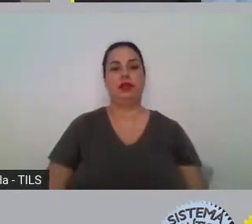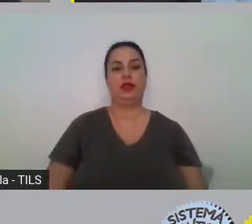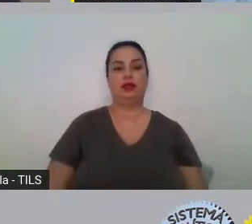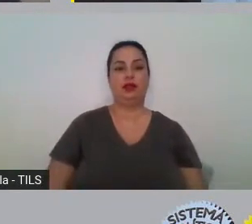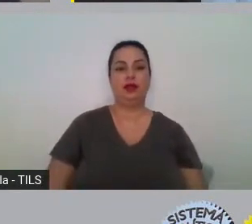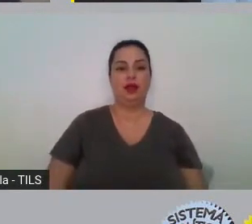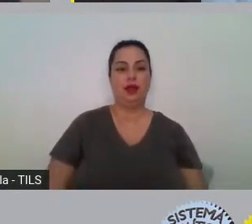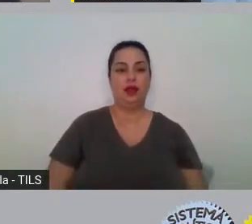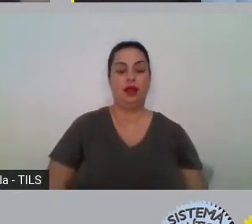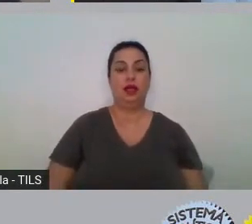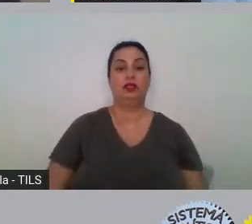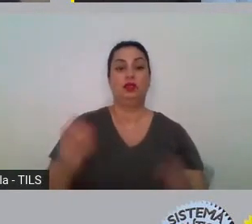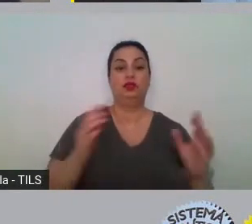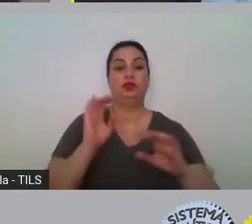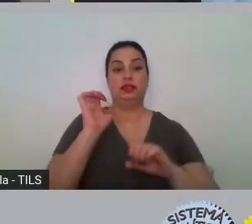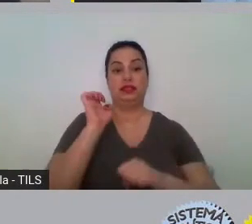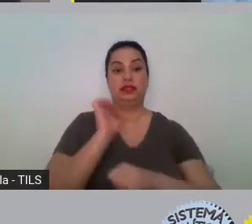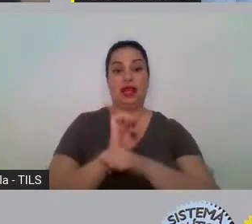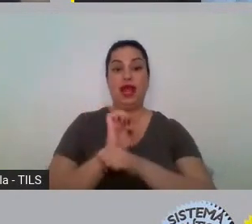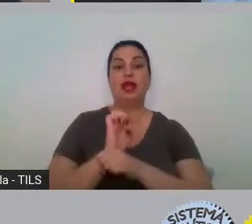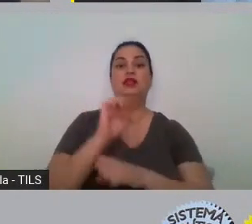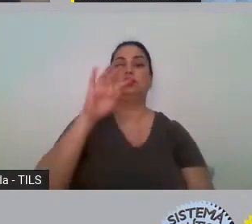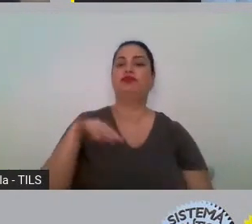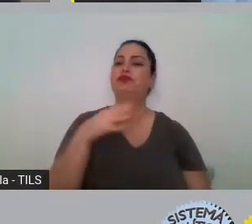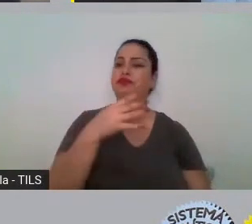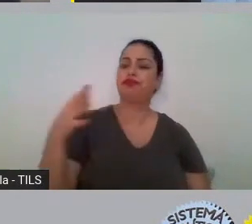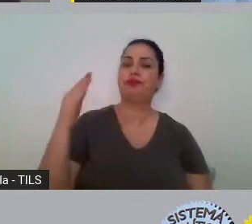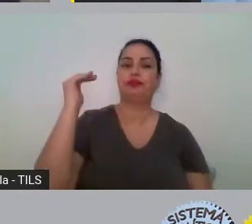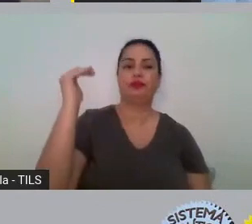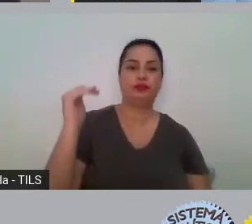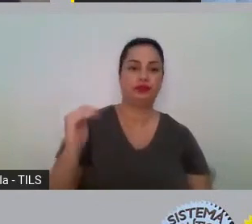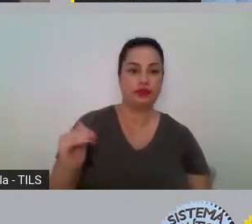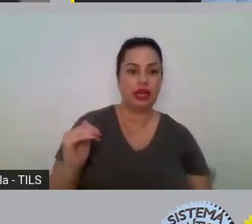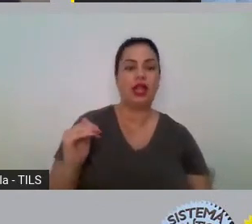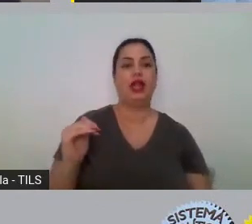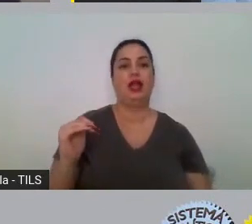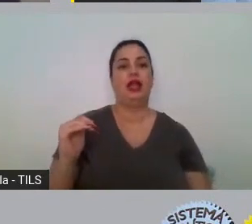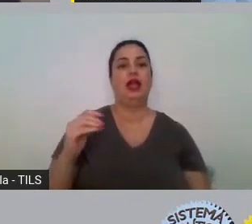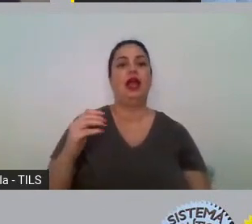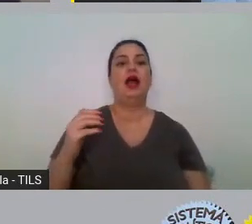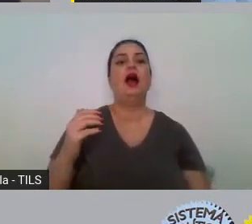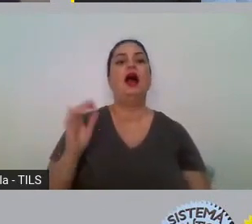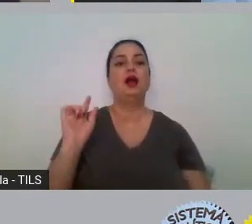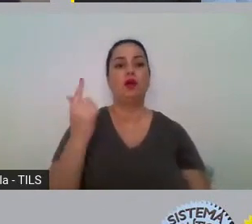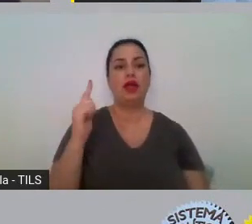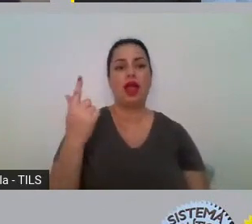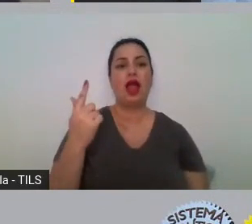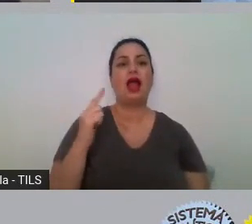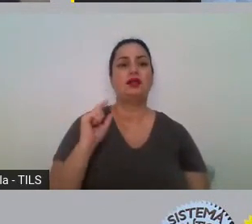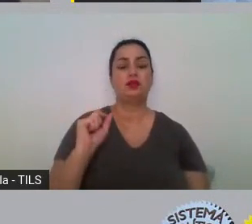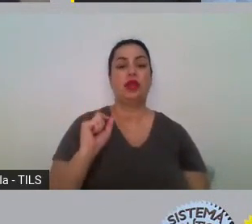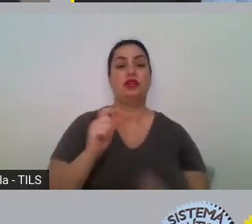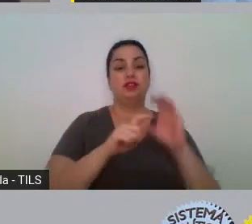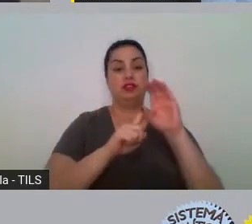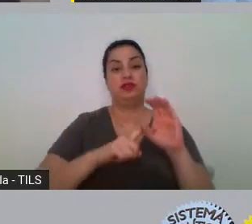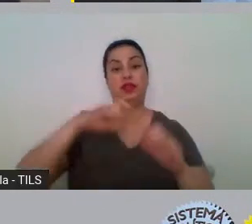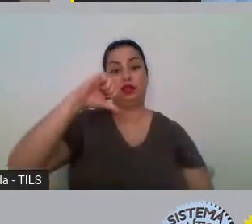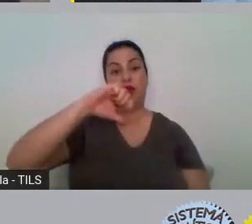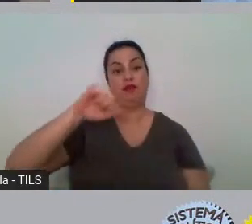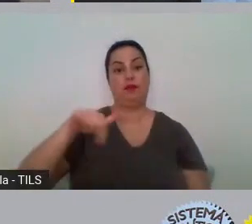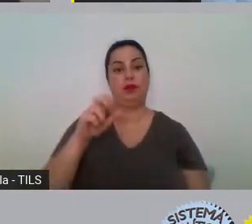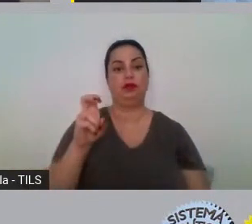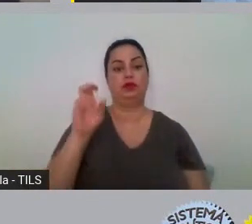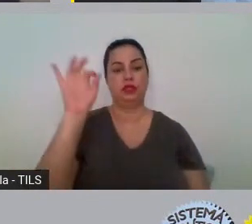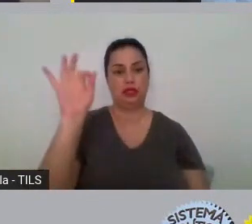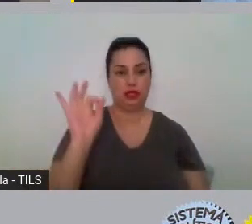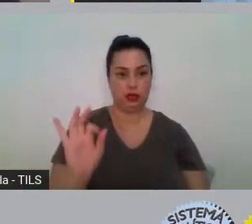Santo, 41%. Em Goiás, 9,5%. No Maranhão, onde eu morava, a participação do bem é